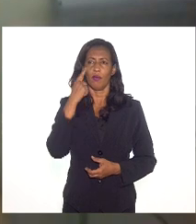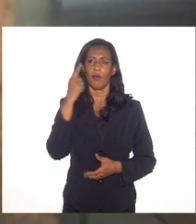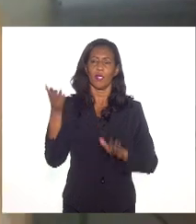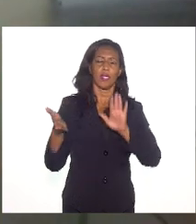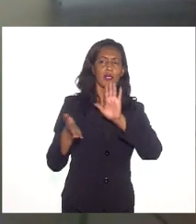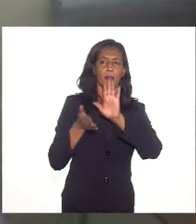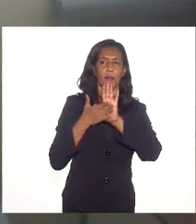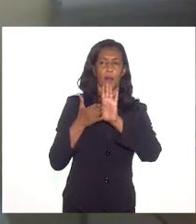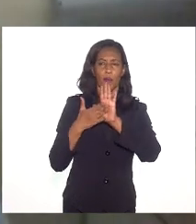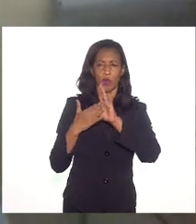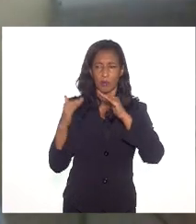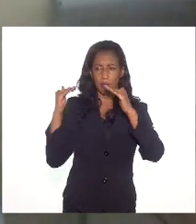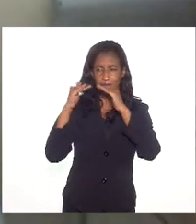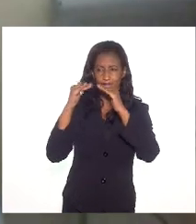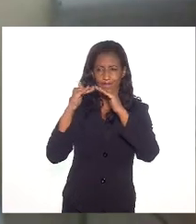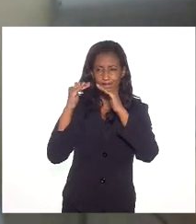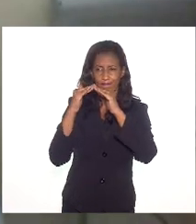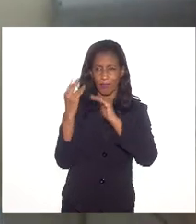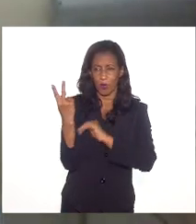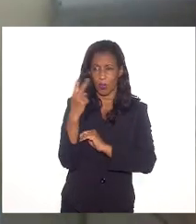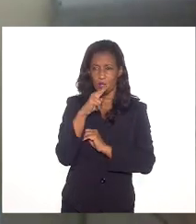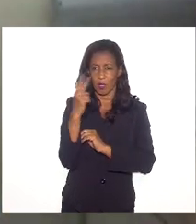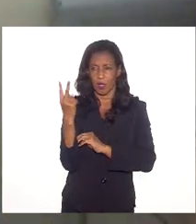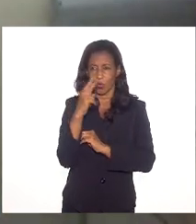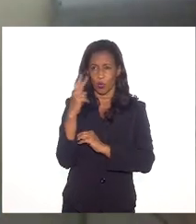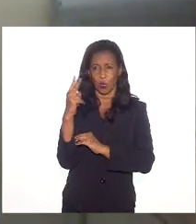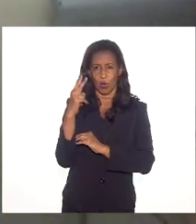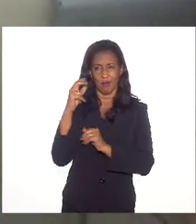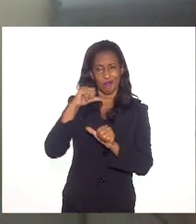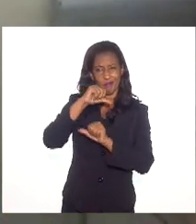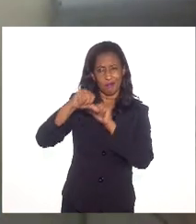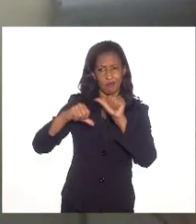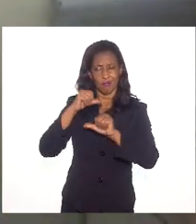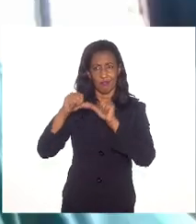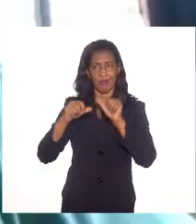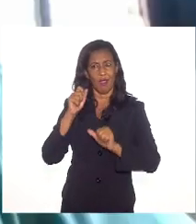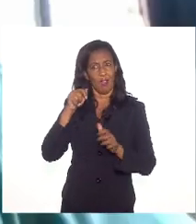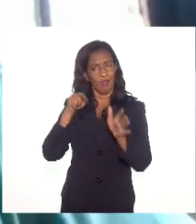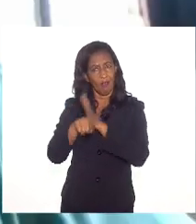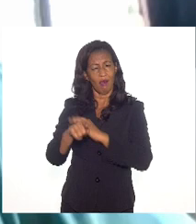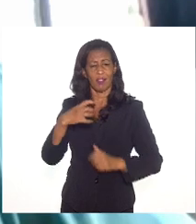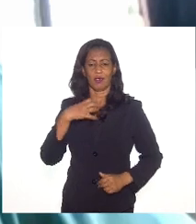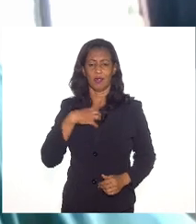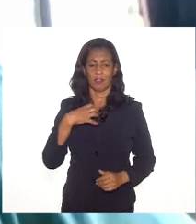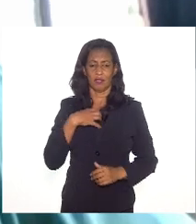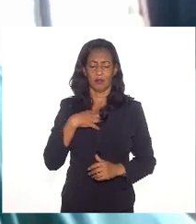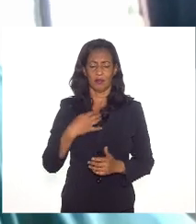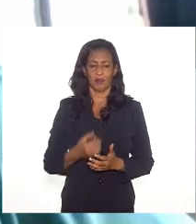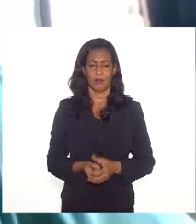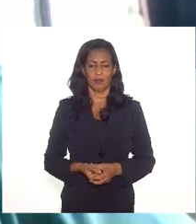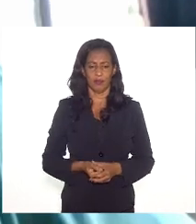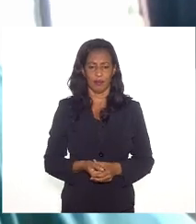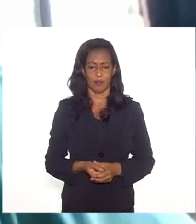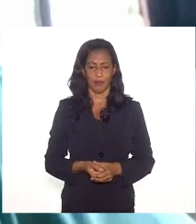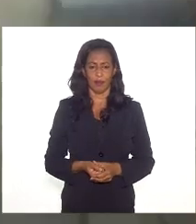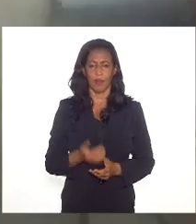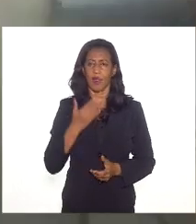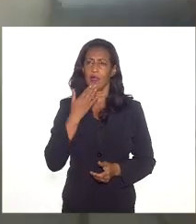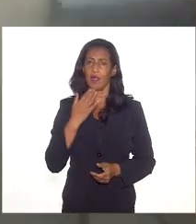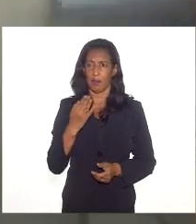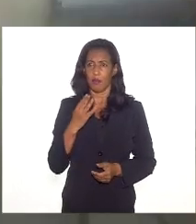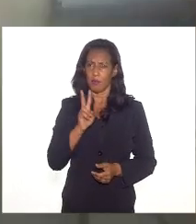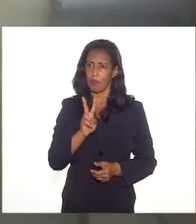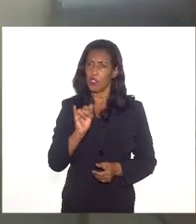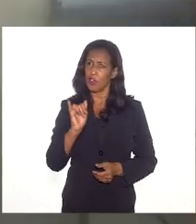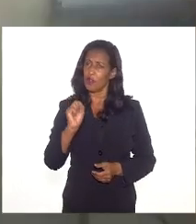está compatível com essas duas modificações, é nesse sentido. Presidente, eu acho melhor o pedido de vista. Eu estou pedindo vista.